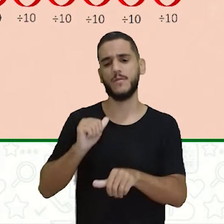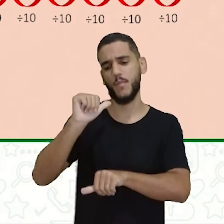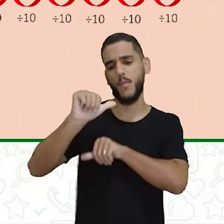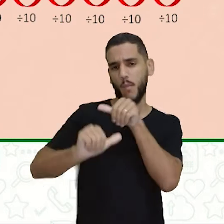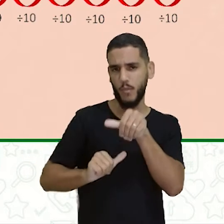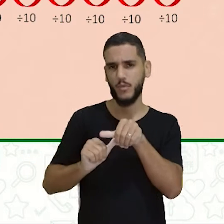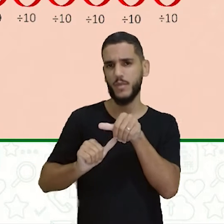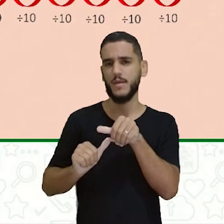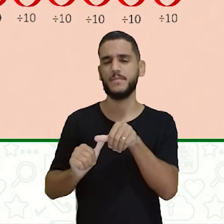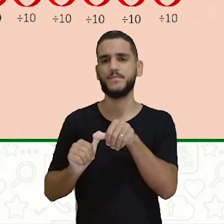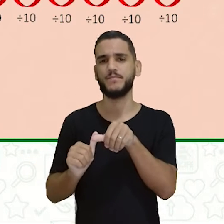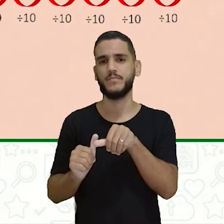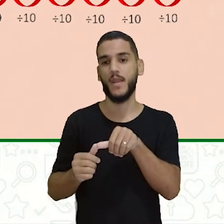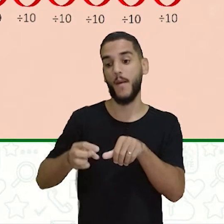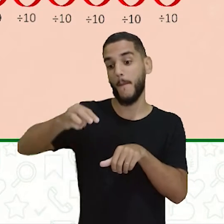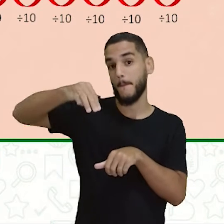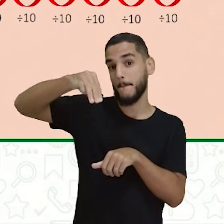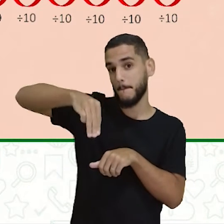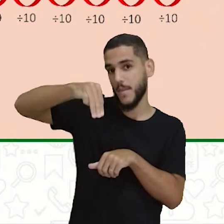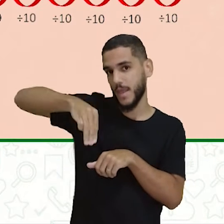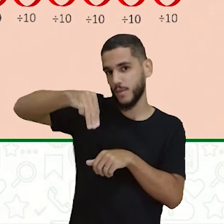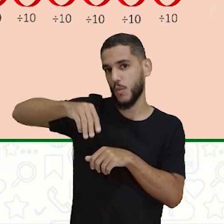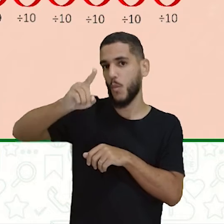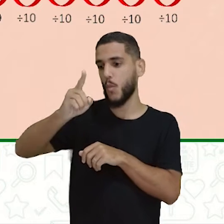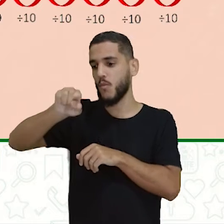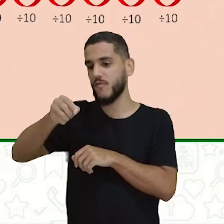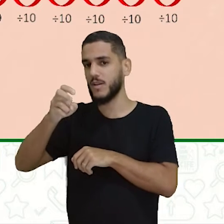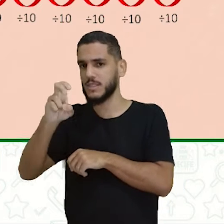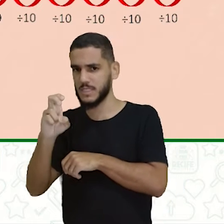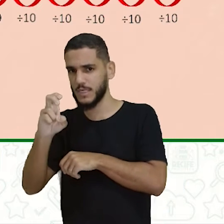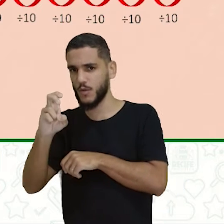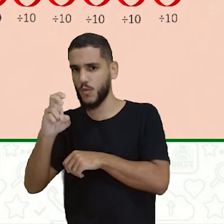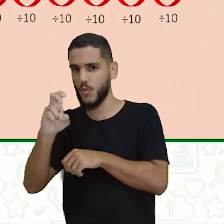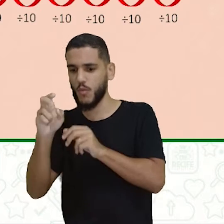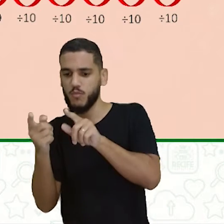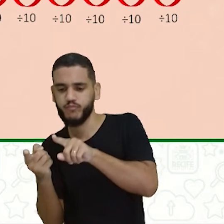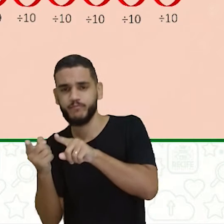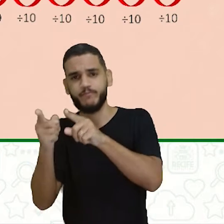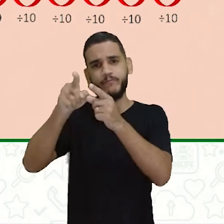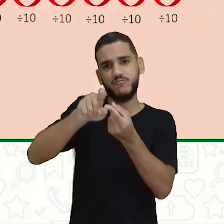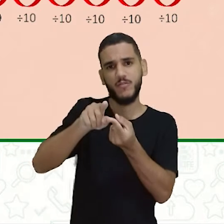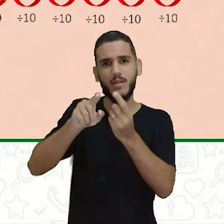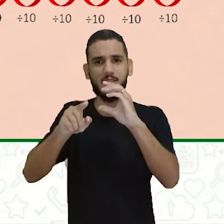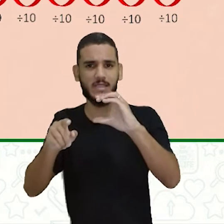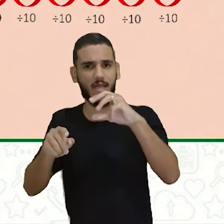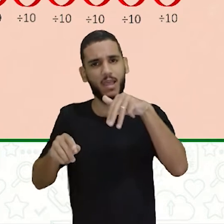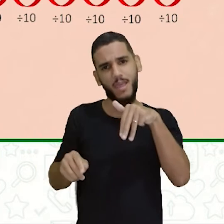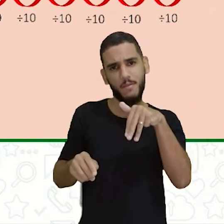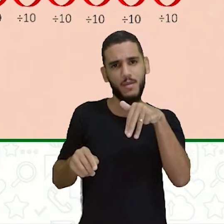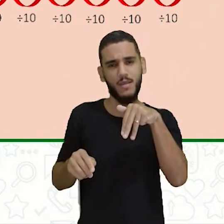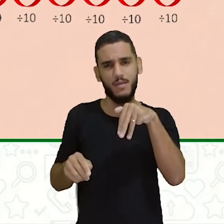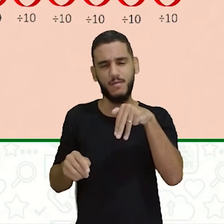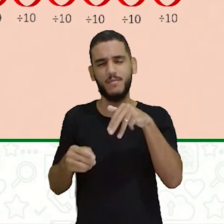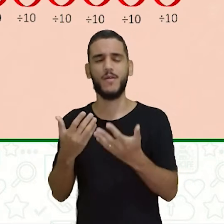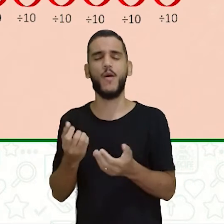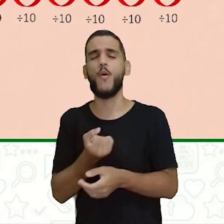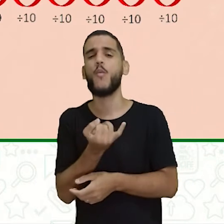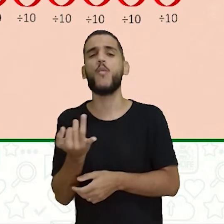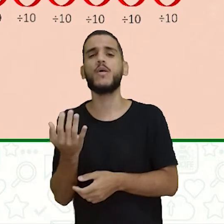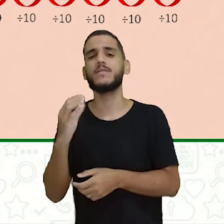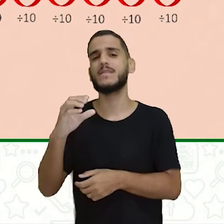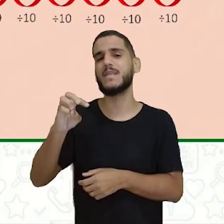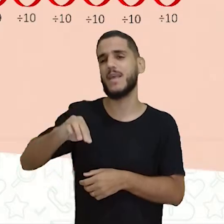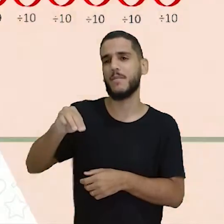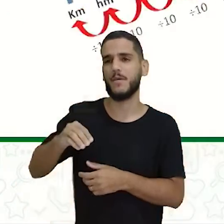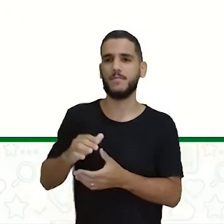transformar 1,5 m em centímetros. Quantos centímetros? Então, 1,5